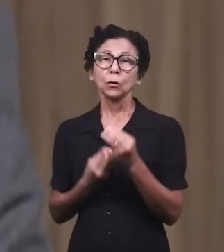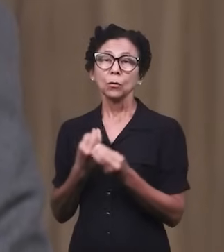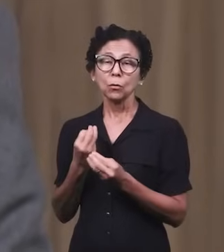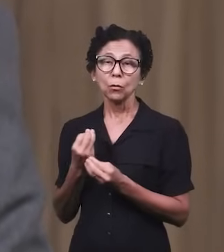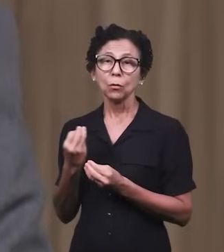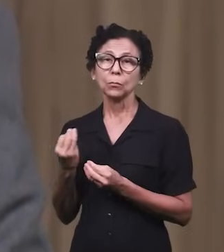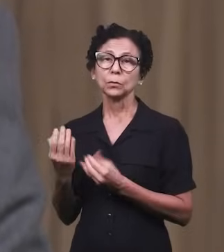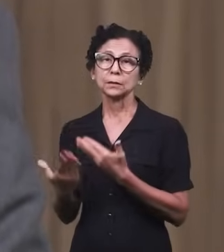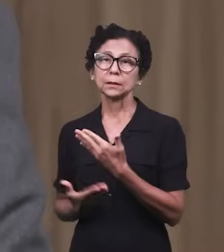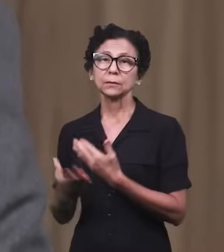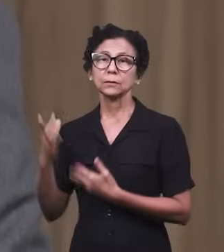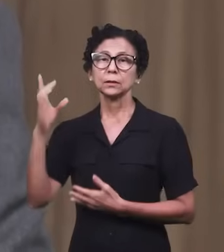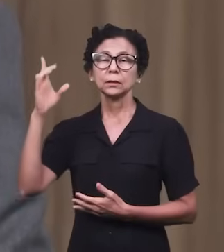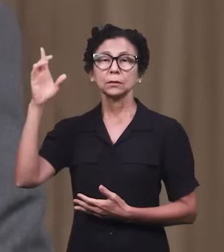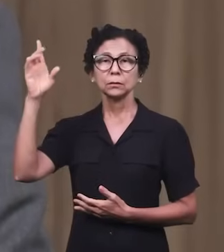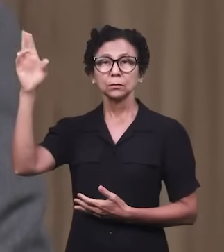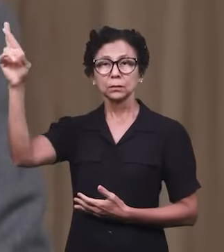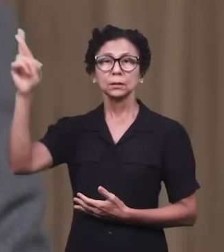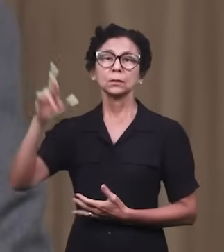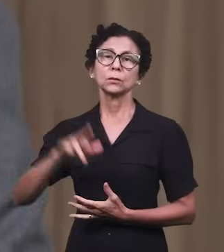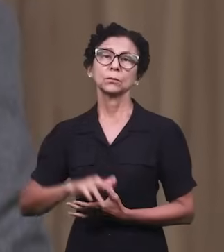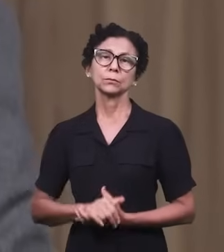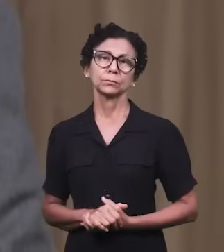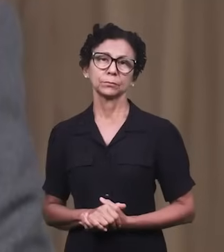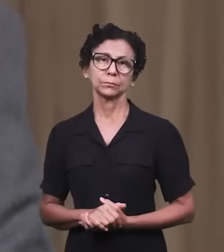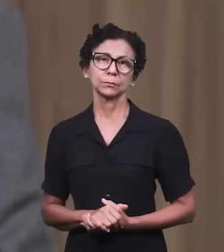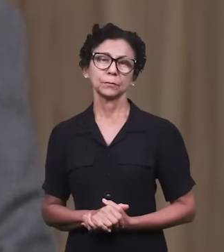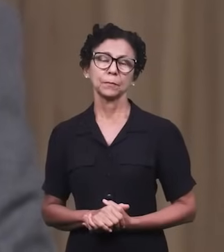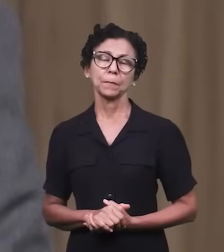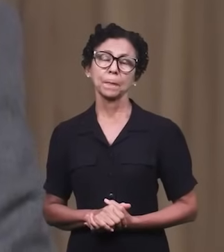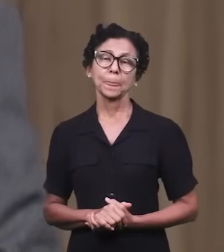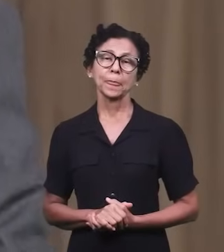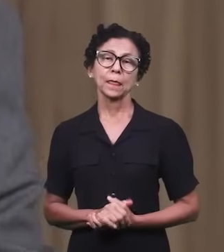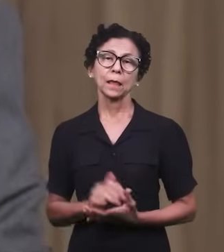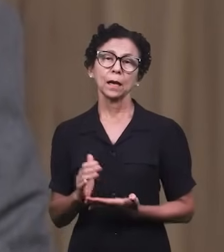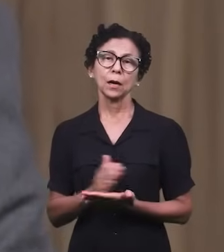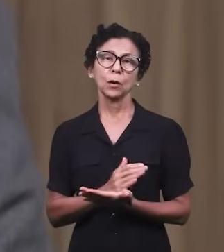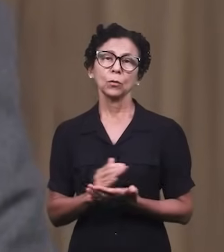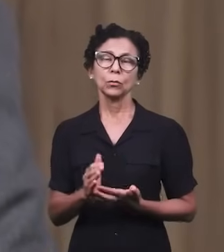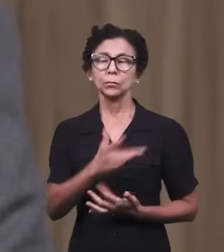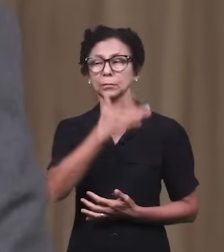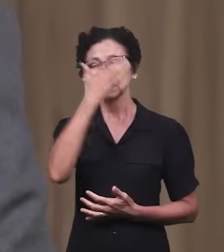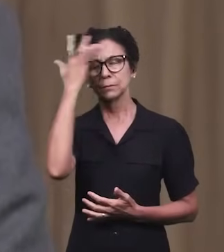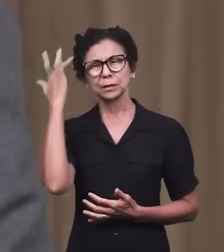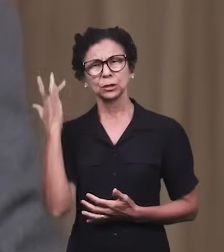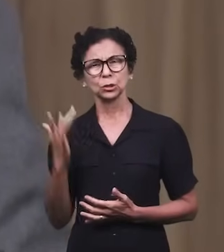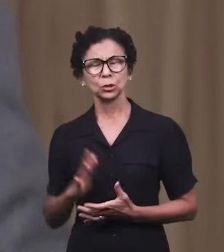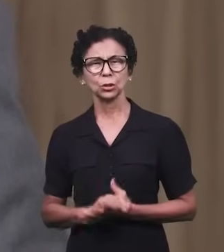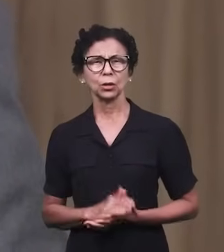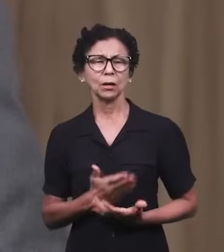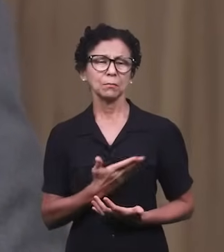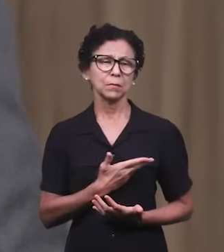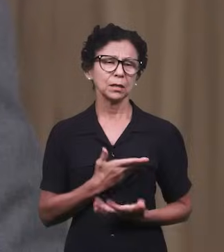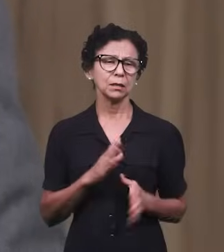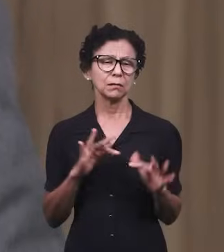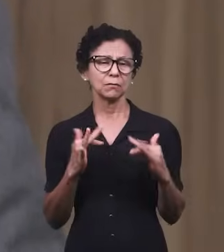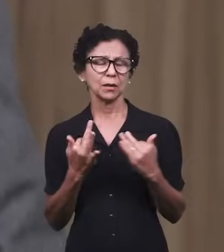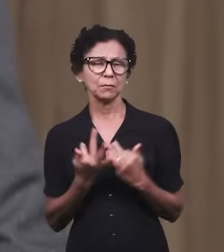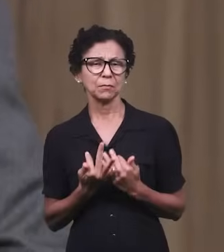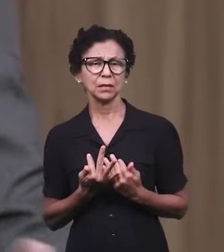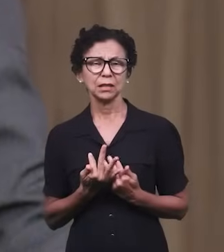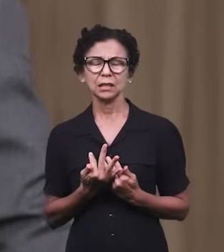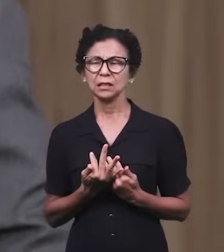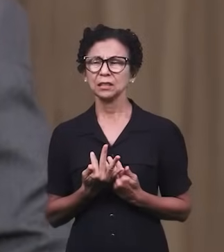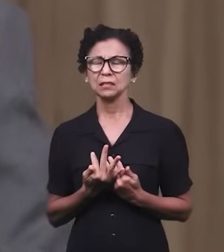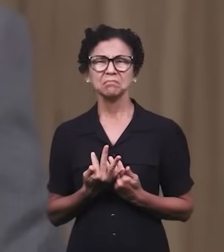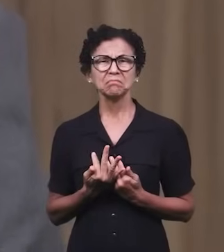por pessoas que estão ali em volta, ao redor, pessoas próximas, né? Mas por que você vai fazer assim? Mas